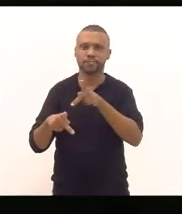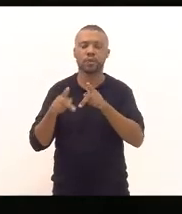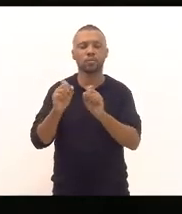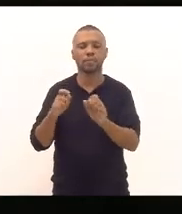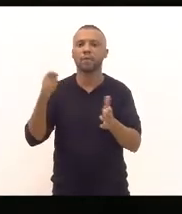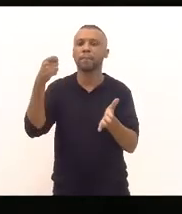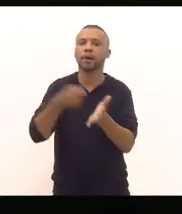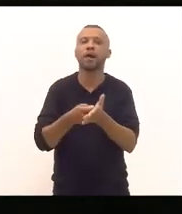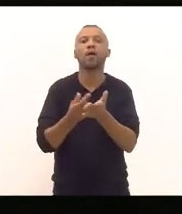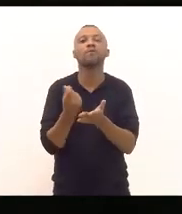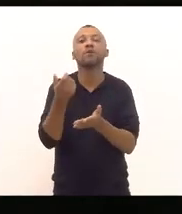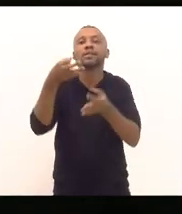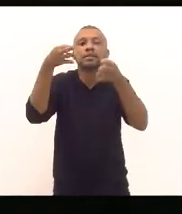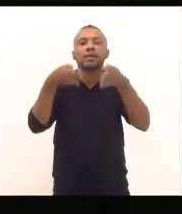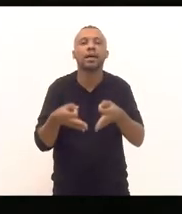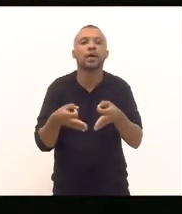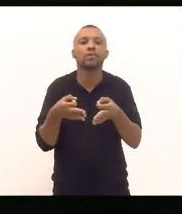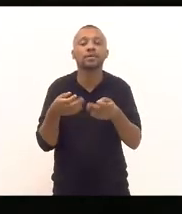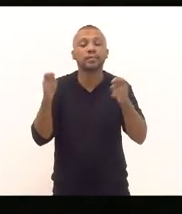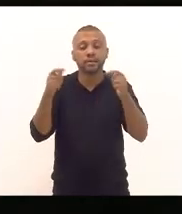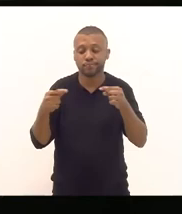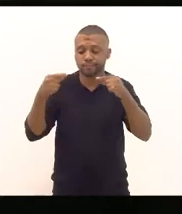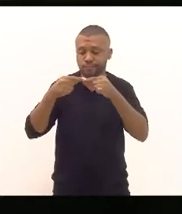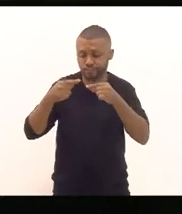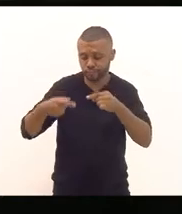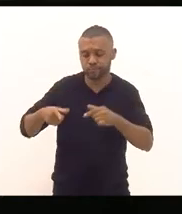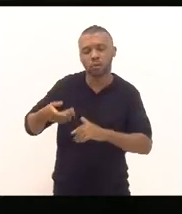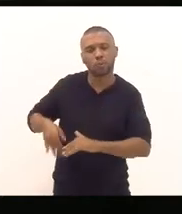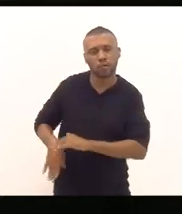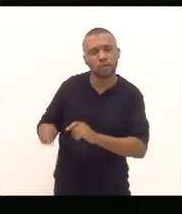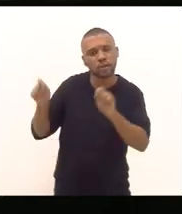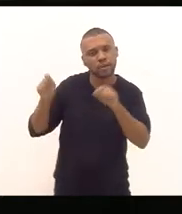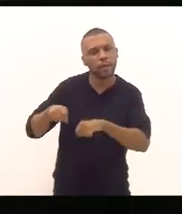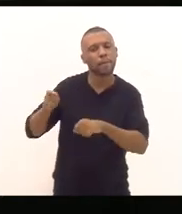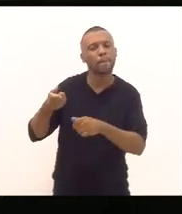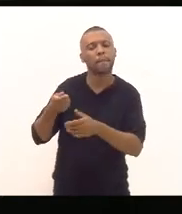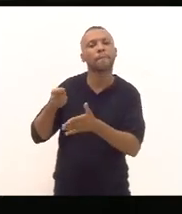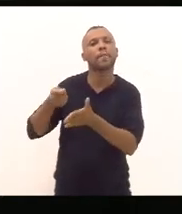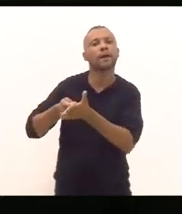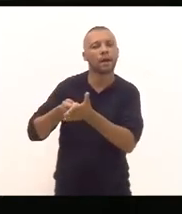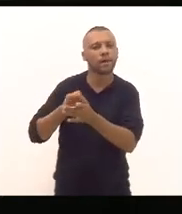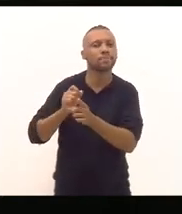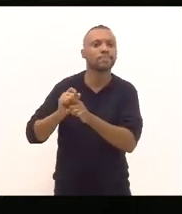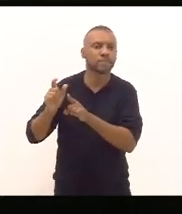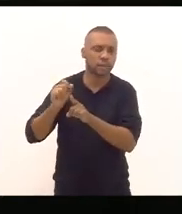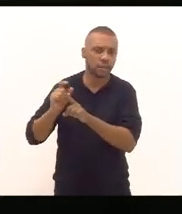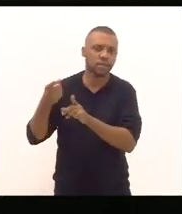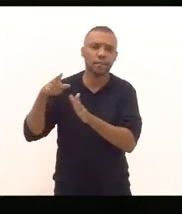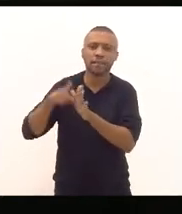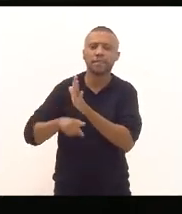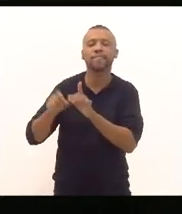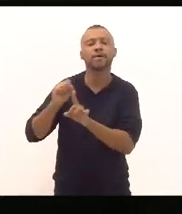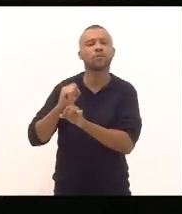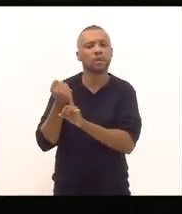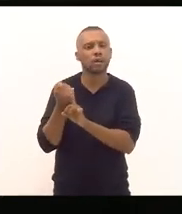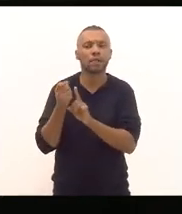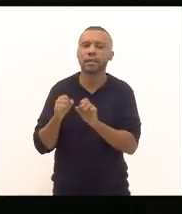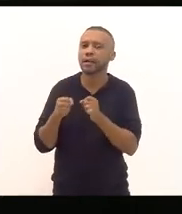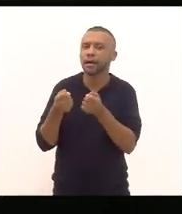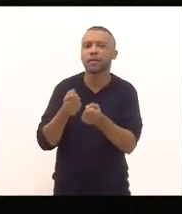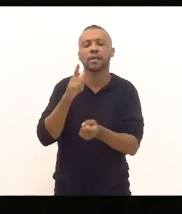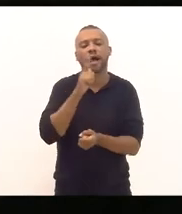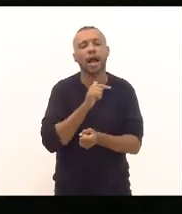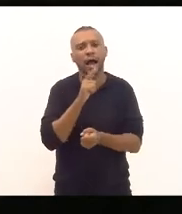um valor correto Que caiba no bolso dela e ela paga essa tarifa social e Que ela possa ter água garantida na sua torneira